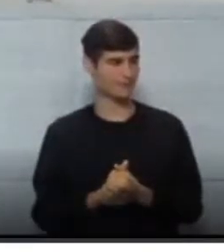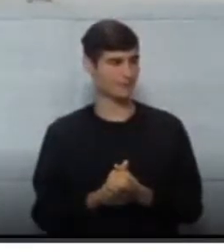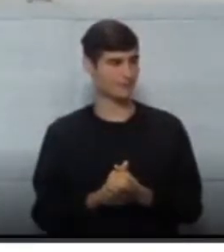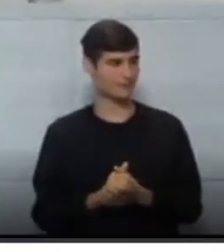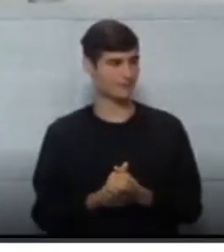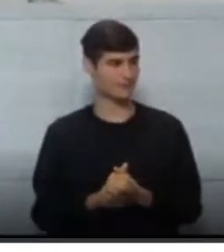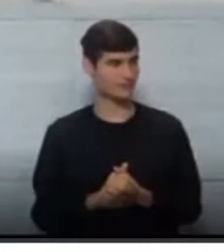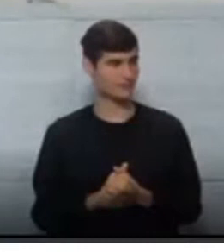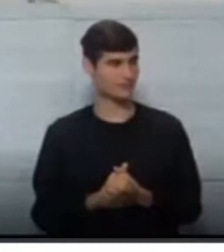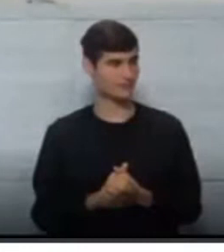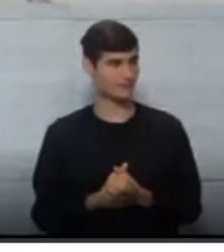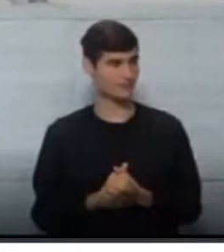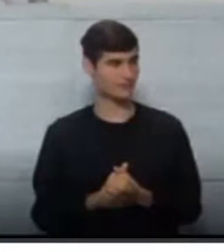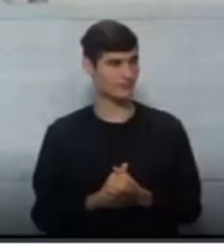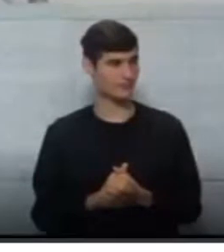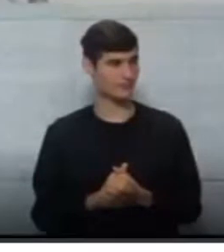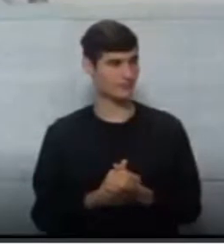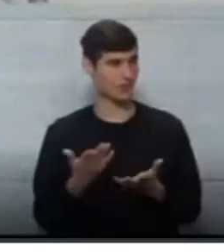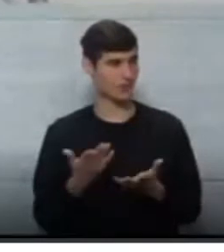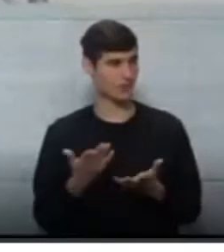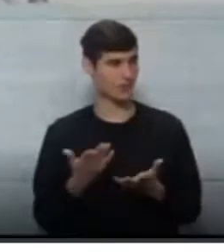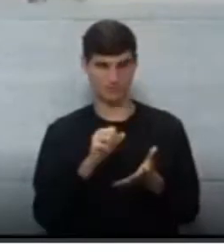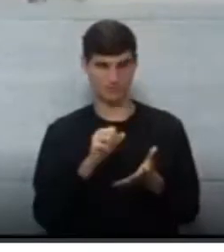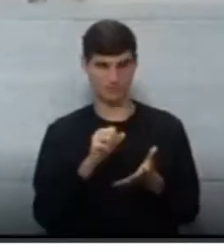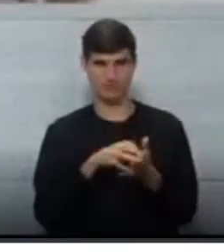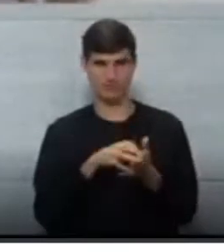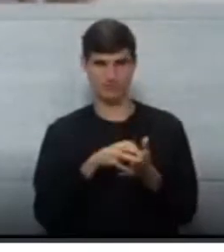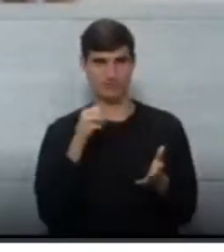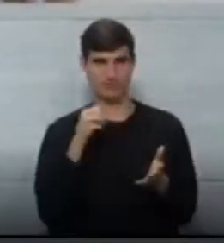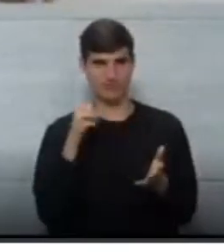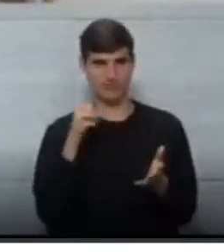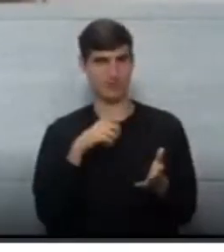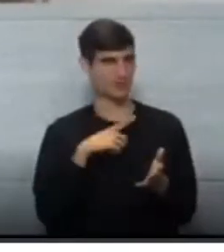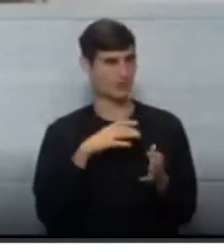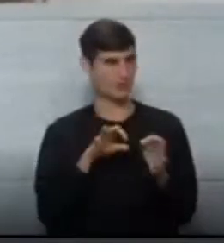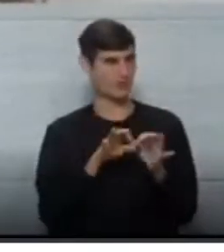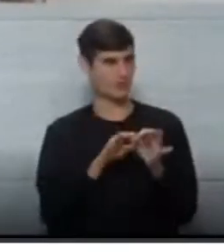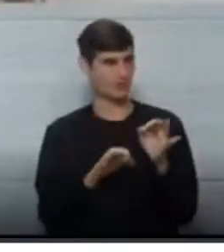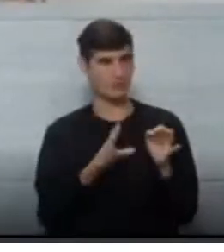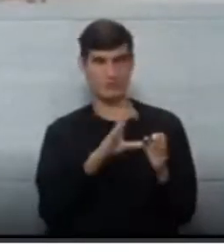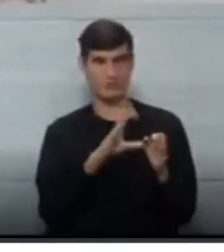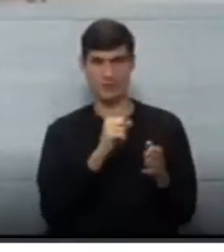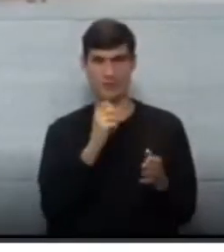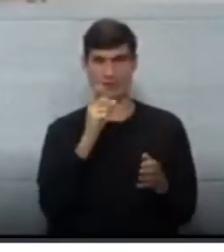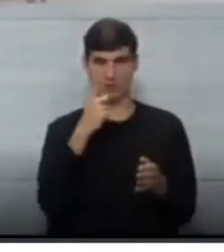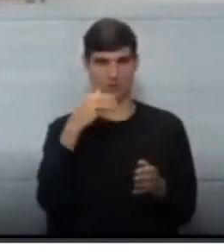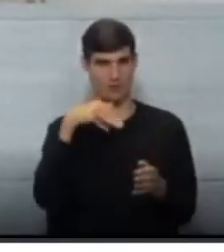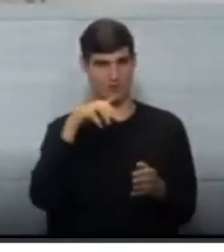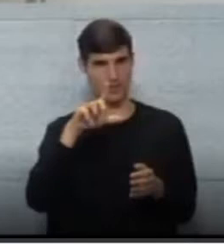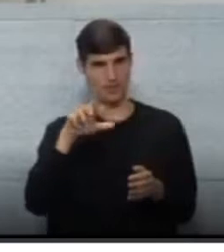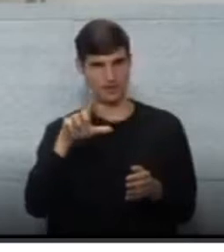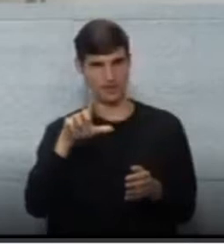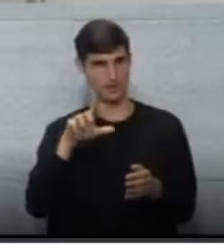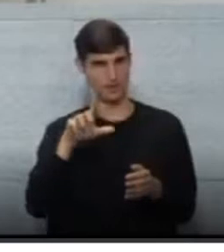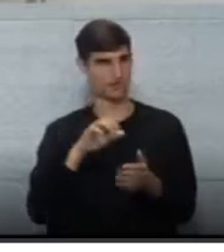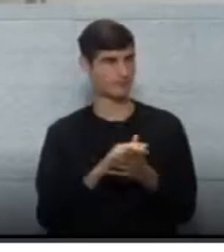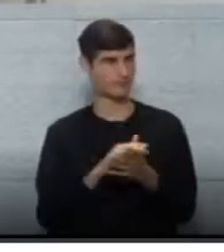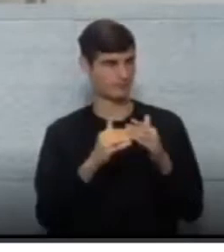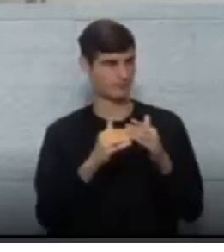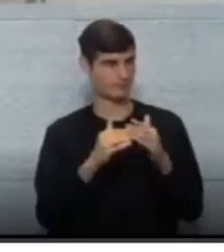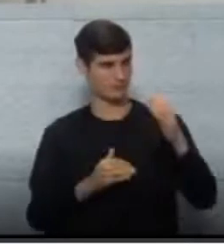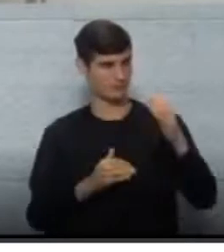vou coletar uma amostra desse tubo que tem a cultura, então vou pegar 1 ml e